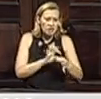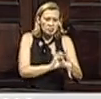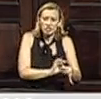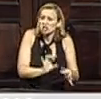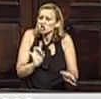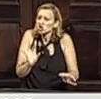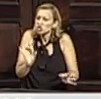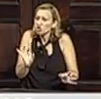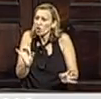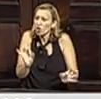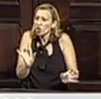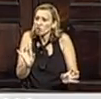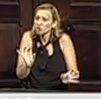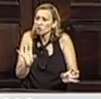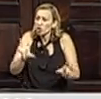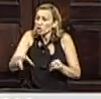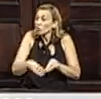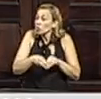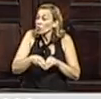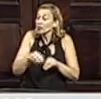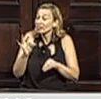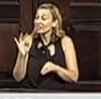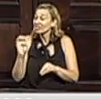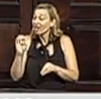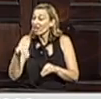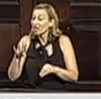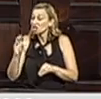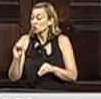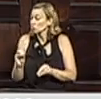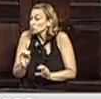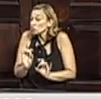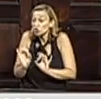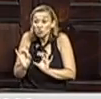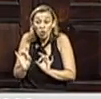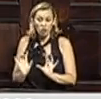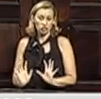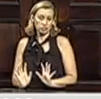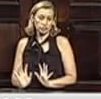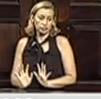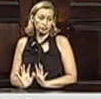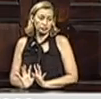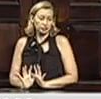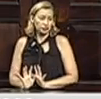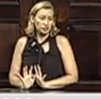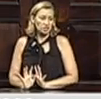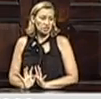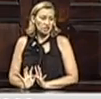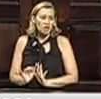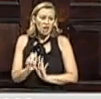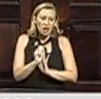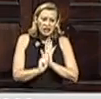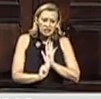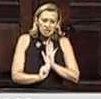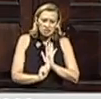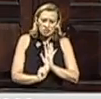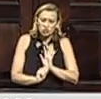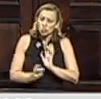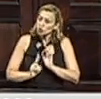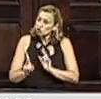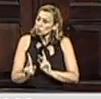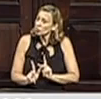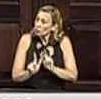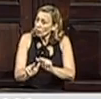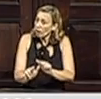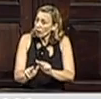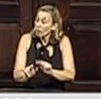os técnicos. Então, a redação, se a dele fosse antes, a redação manteria a mesma. Só que